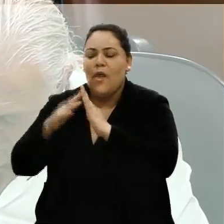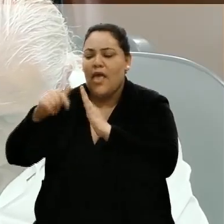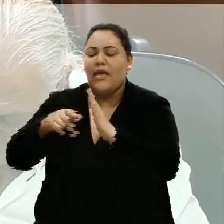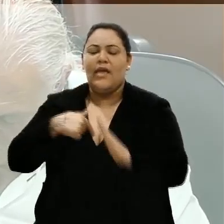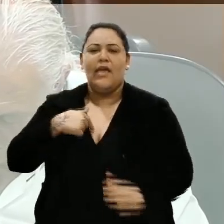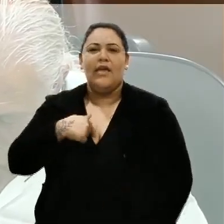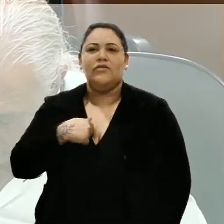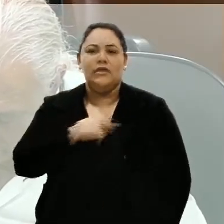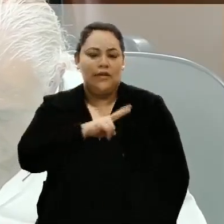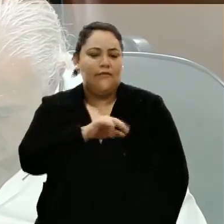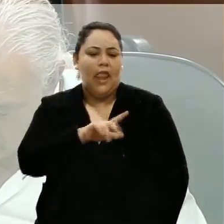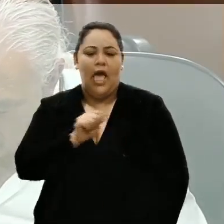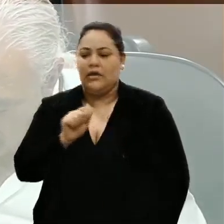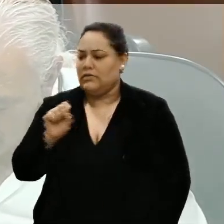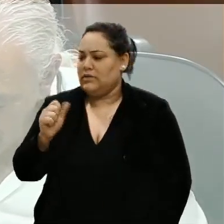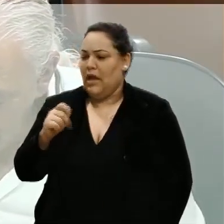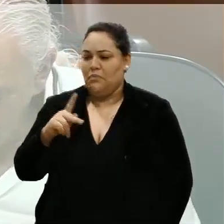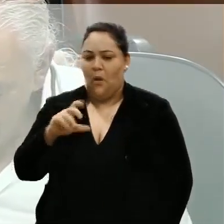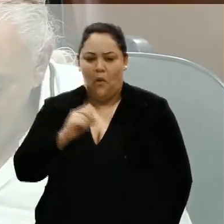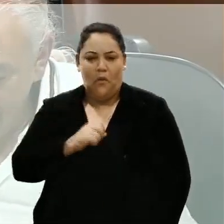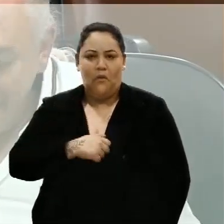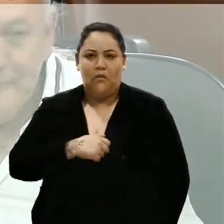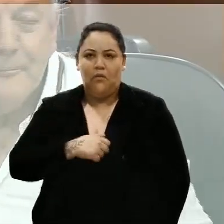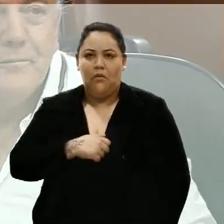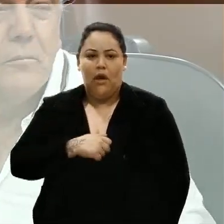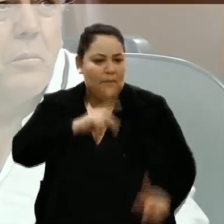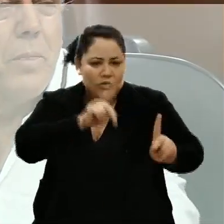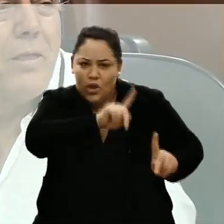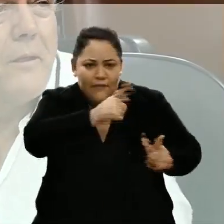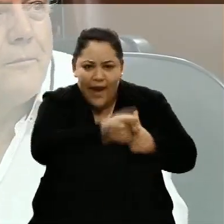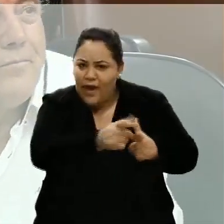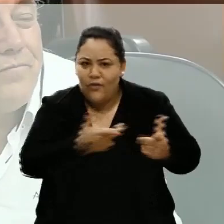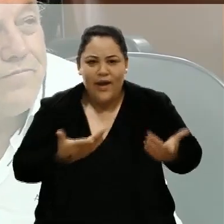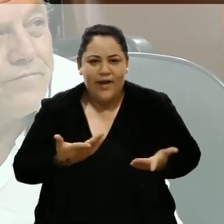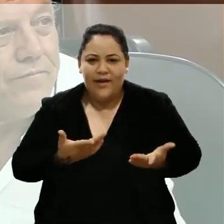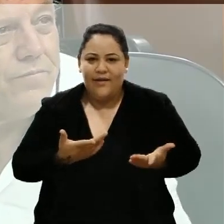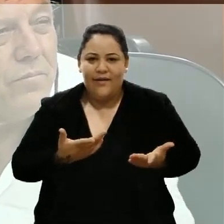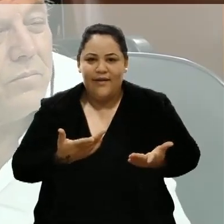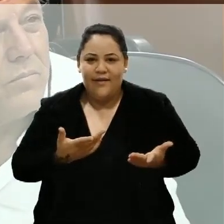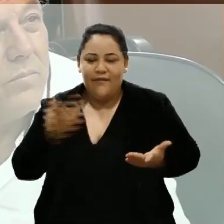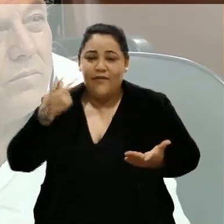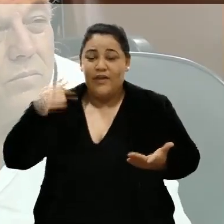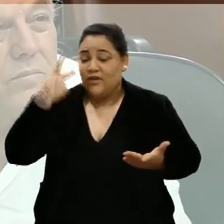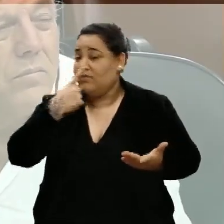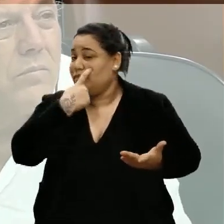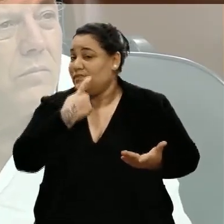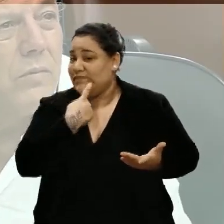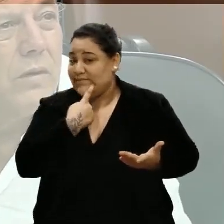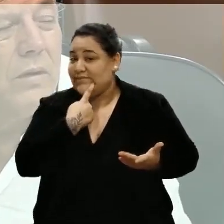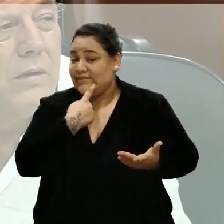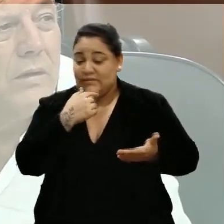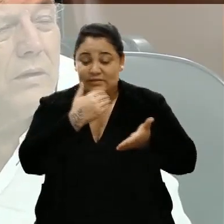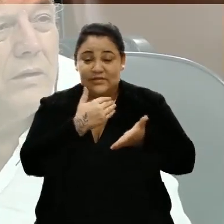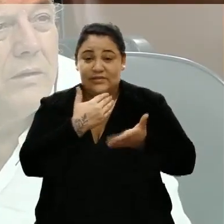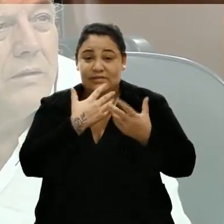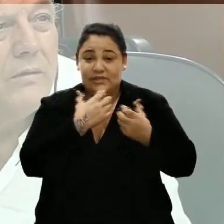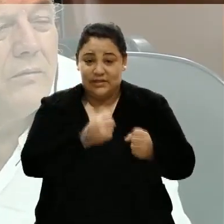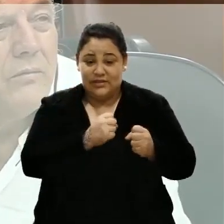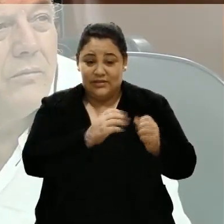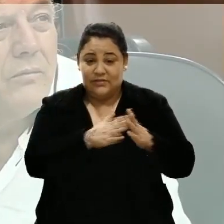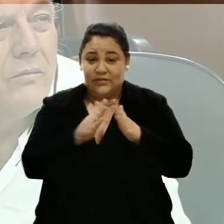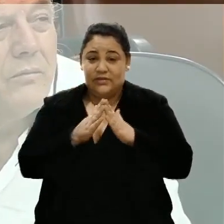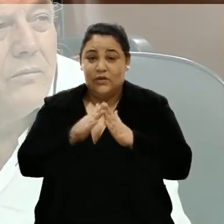do Chamichunga. Já nem aluga. O vereador Wagner Petrini, como secretário de Habitação, garantiu aluguel social para